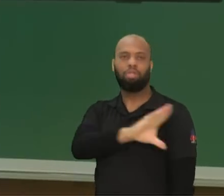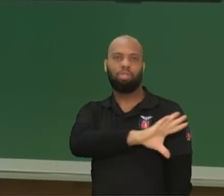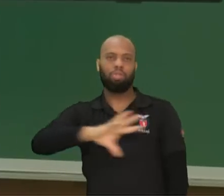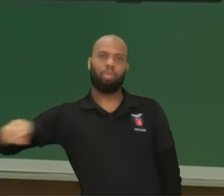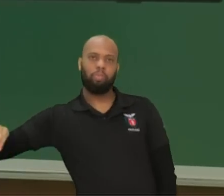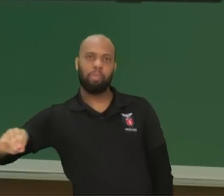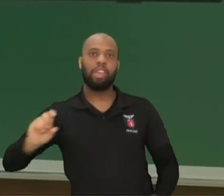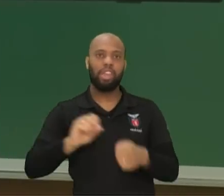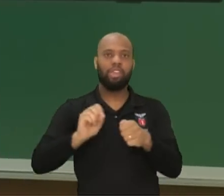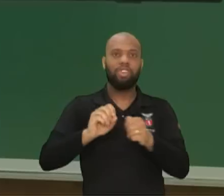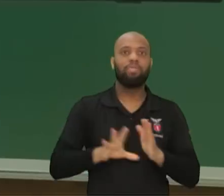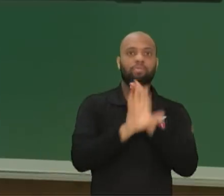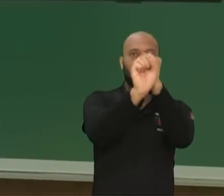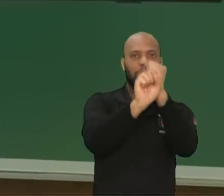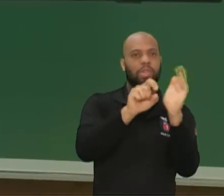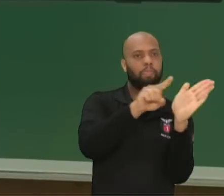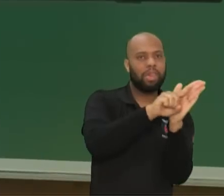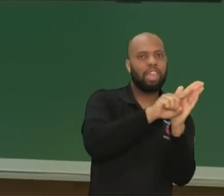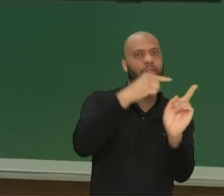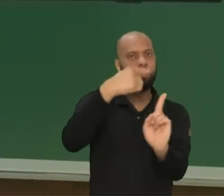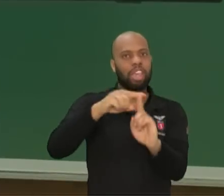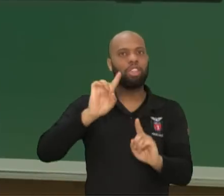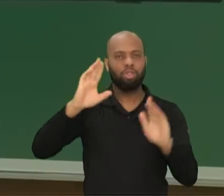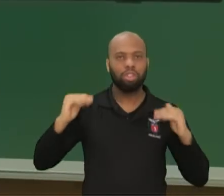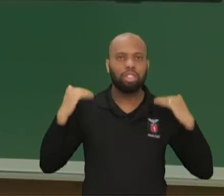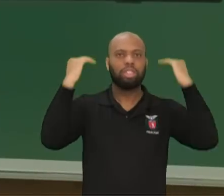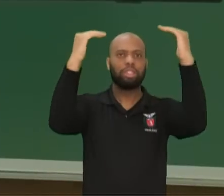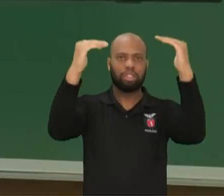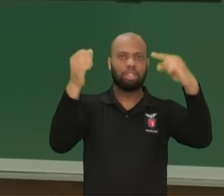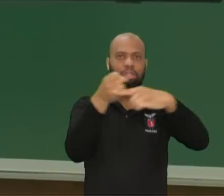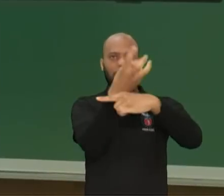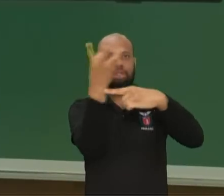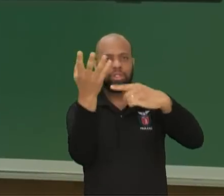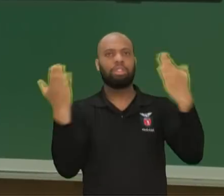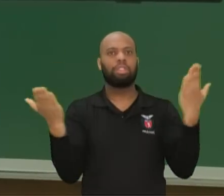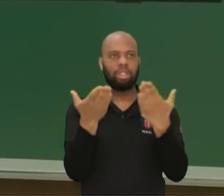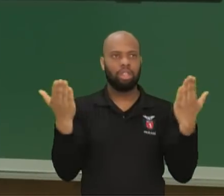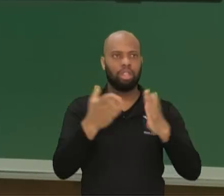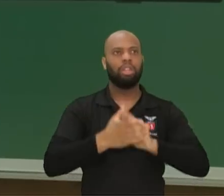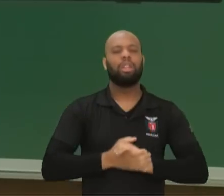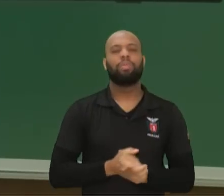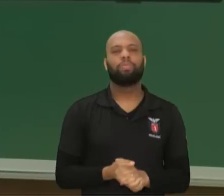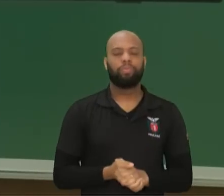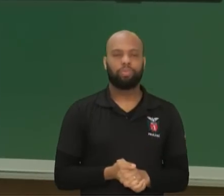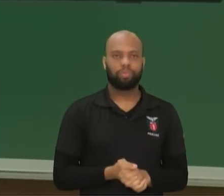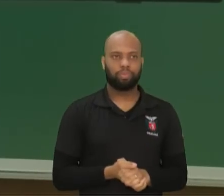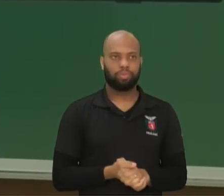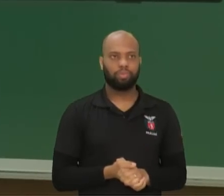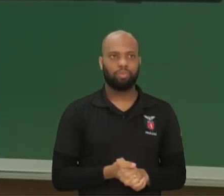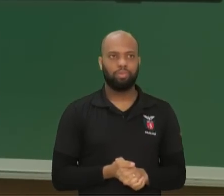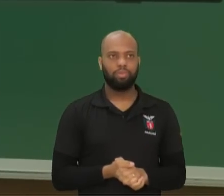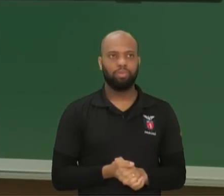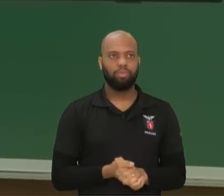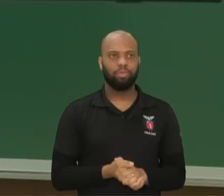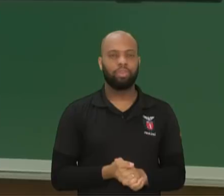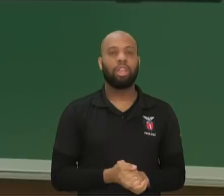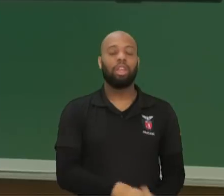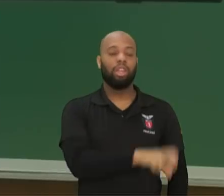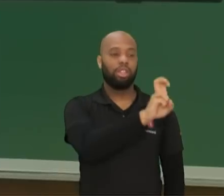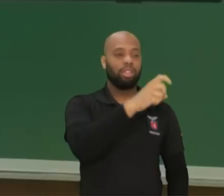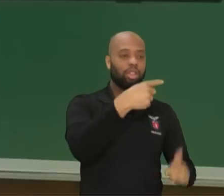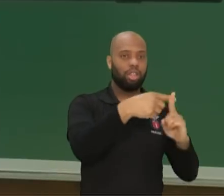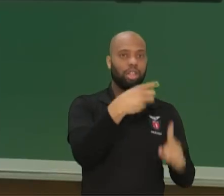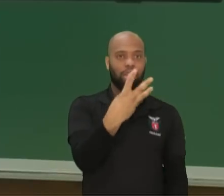essa operação com fração e os denominadores são iguais, é só fazer o cálculo ali dos numeradores, né? 5 mais